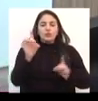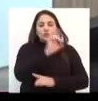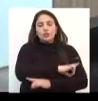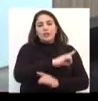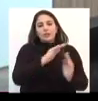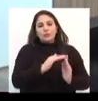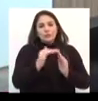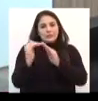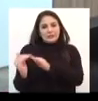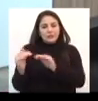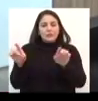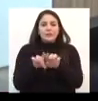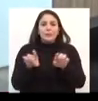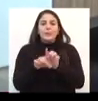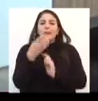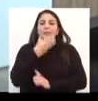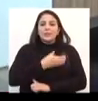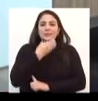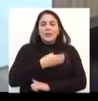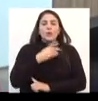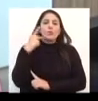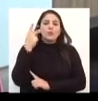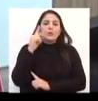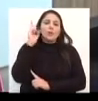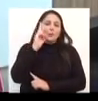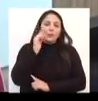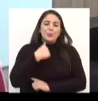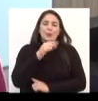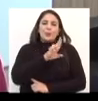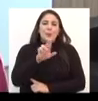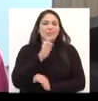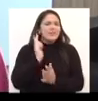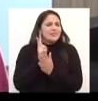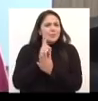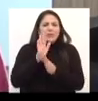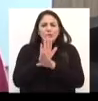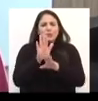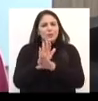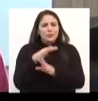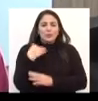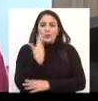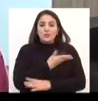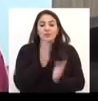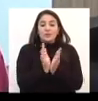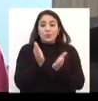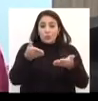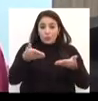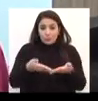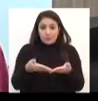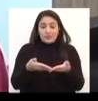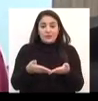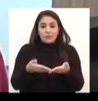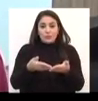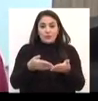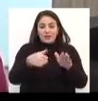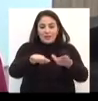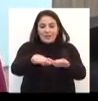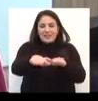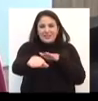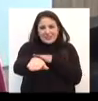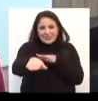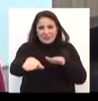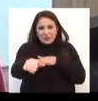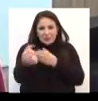Natal. E o vereador lembrou do meu nome por esses eventos, que ele sempre está ajudando nós lá. E na comissão do